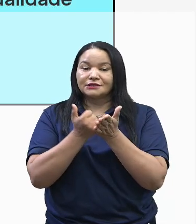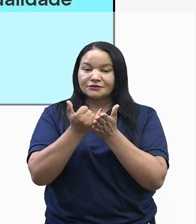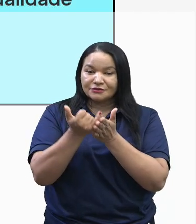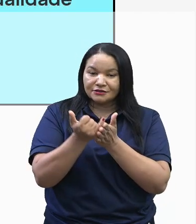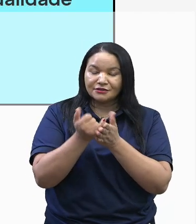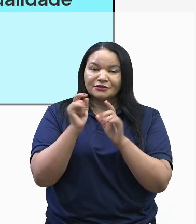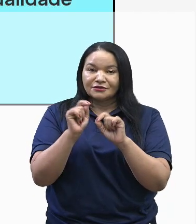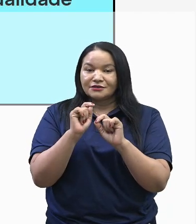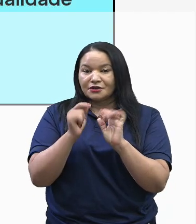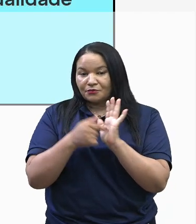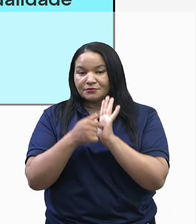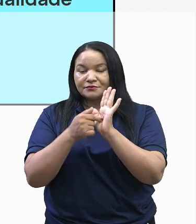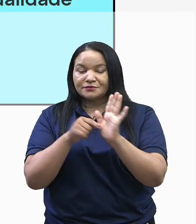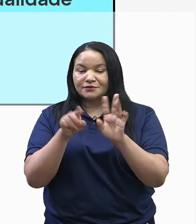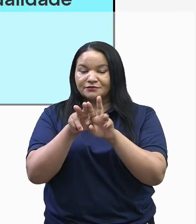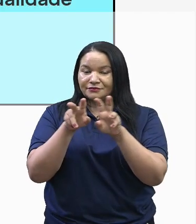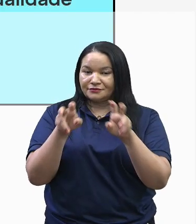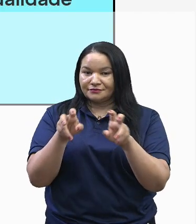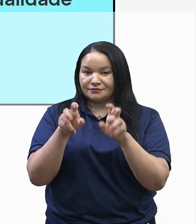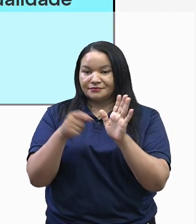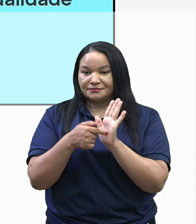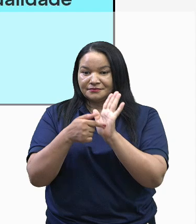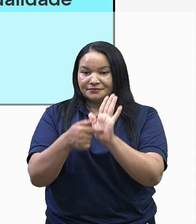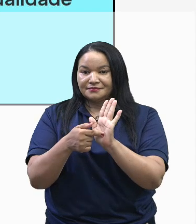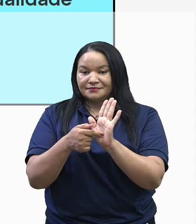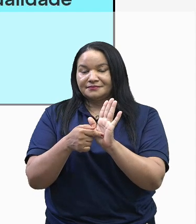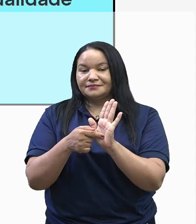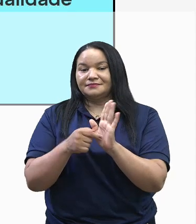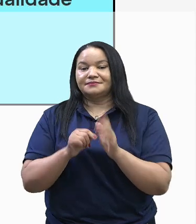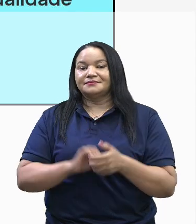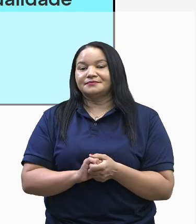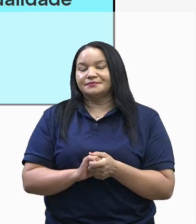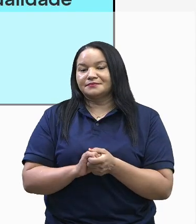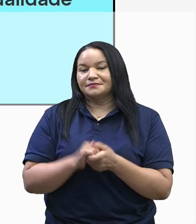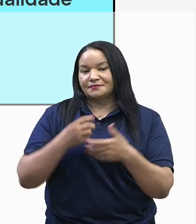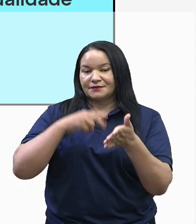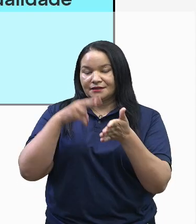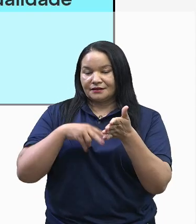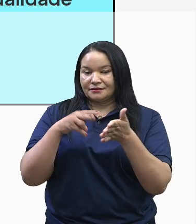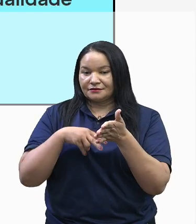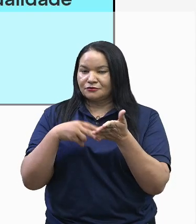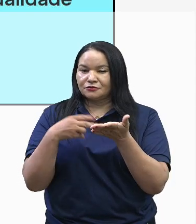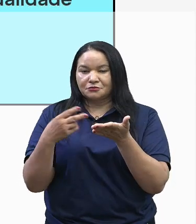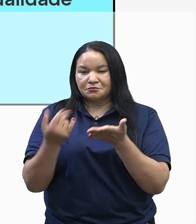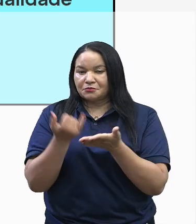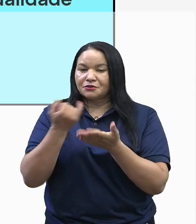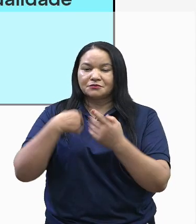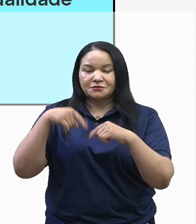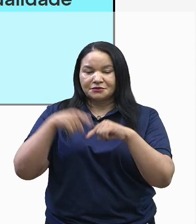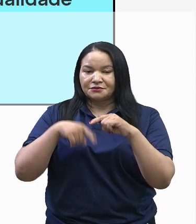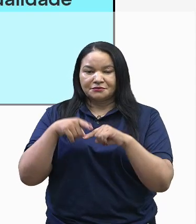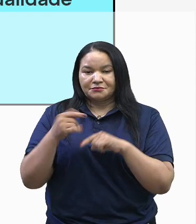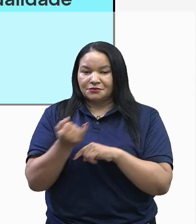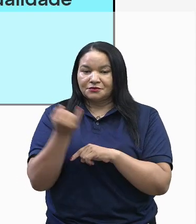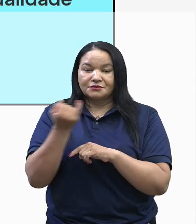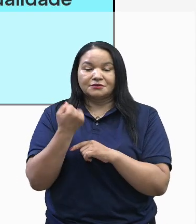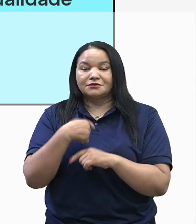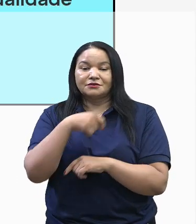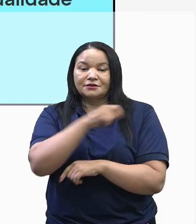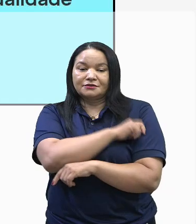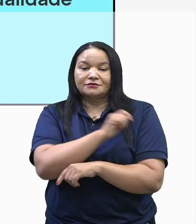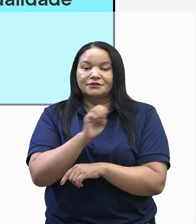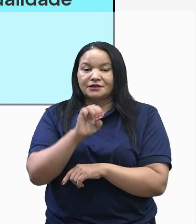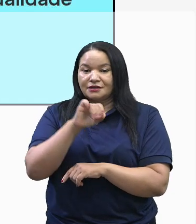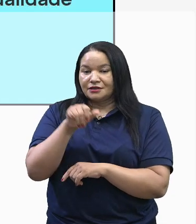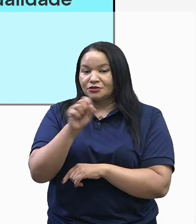apresentação dessa temática. A introdução aí do texto. A leitura é uma ferramenta essencial para os alunos da EJA,